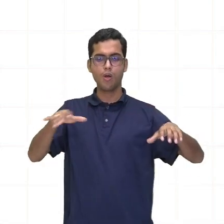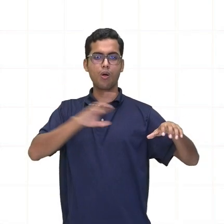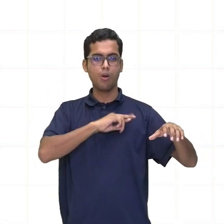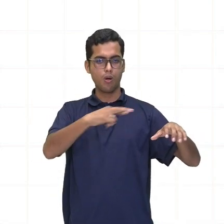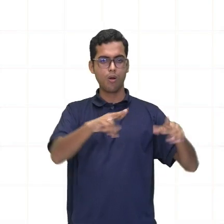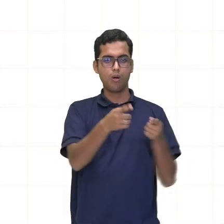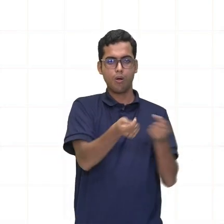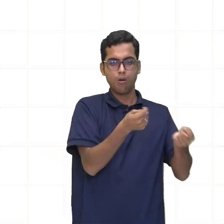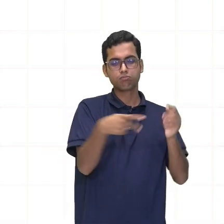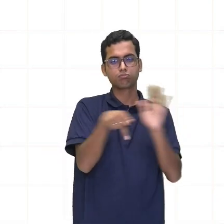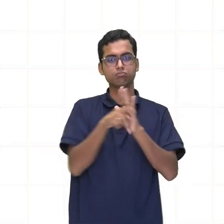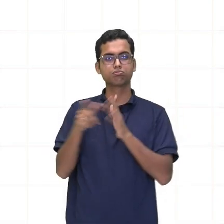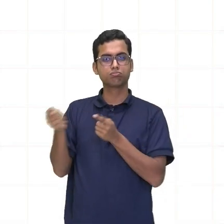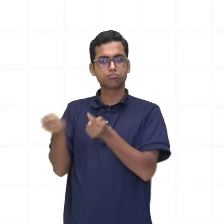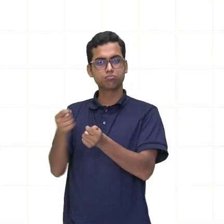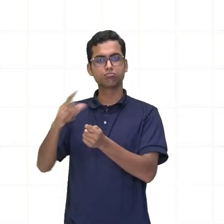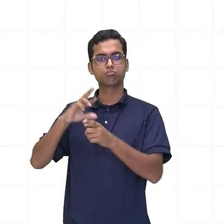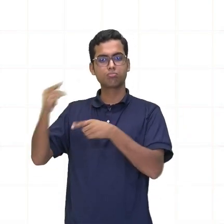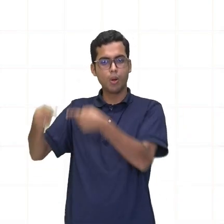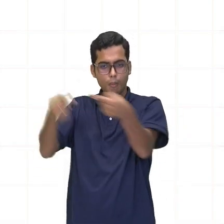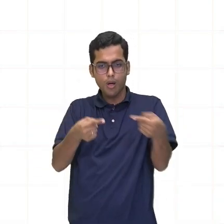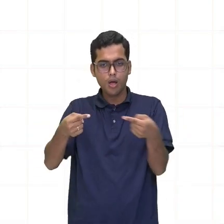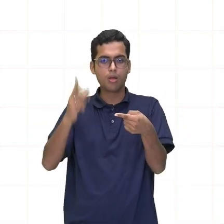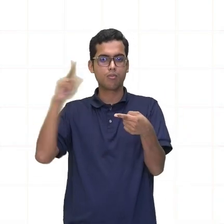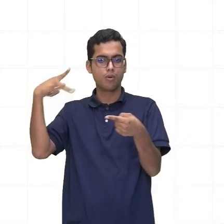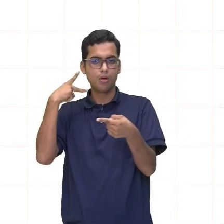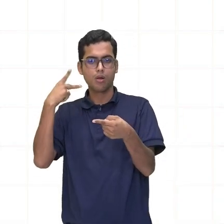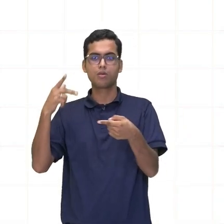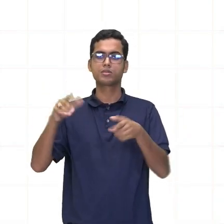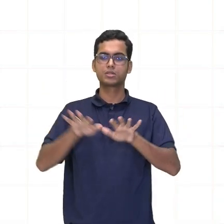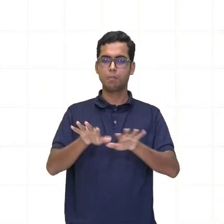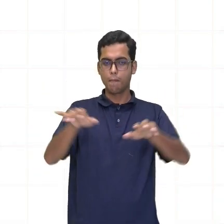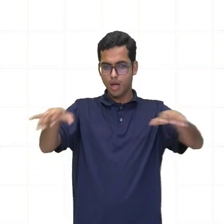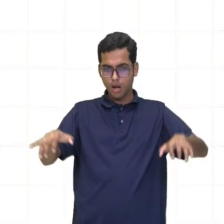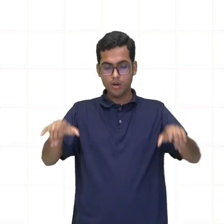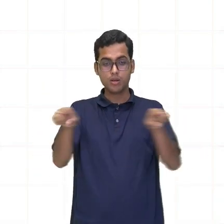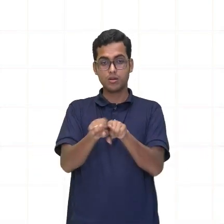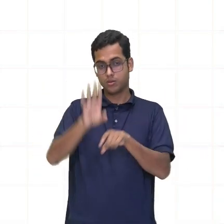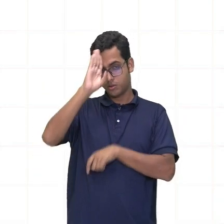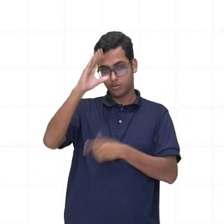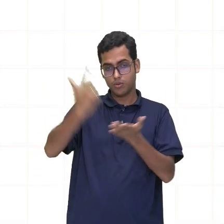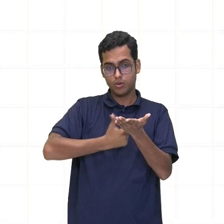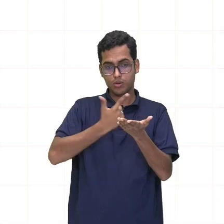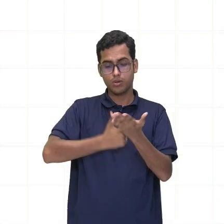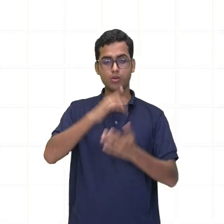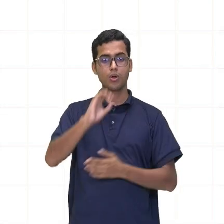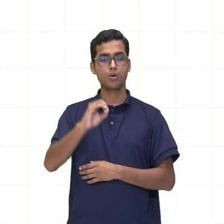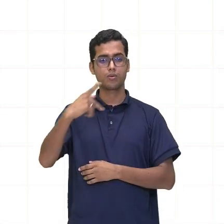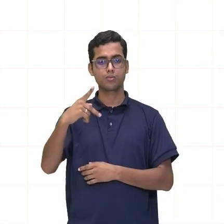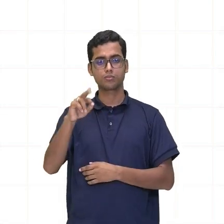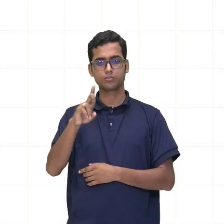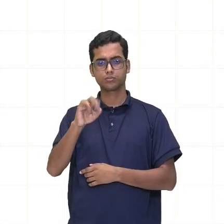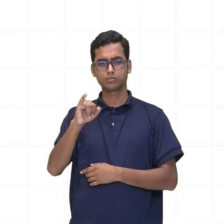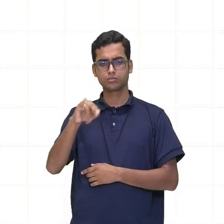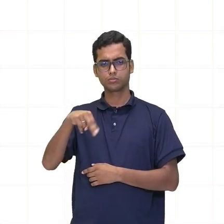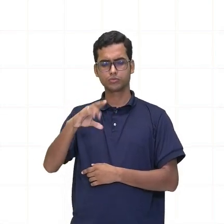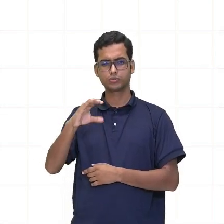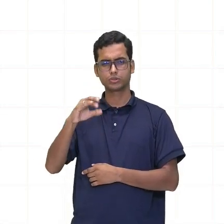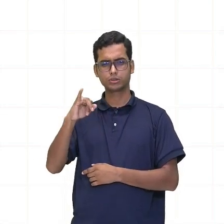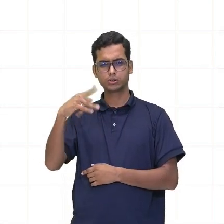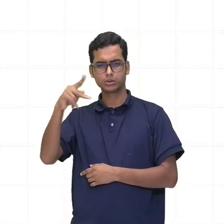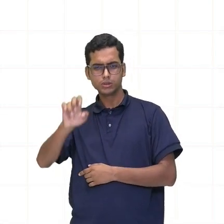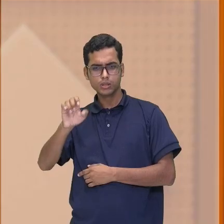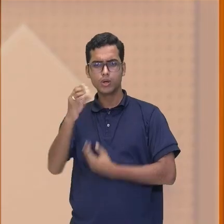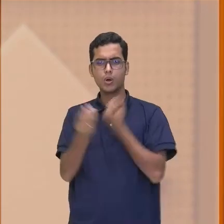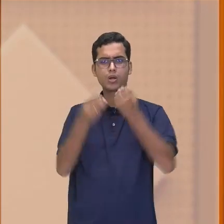domínio político. E a sua principal obra é O Príncipe. De acordo com o livro, O Príncipe, ele vai dar características de como